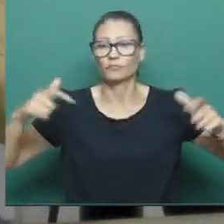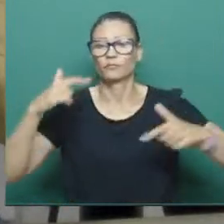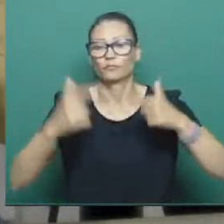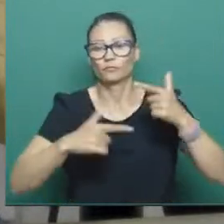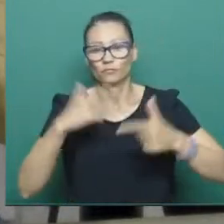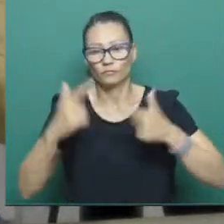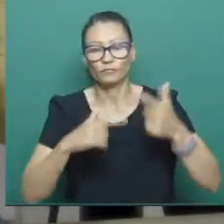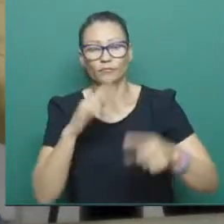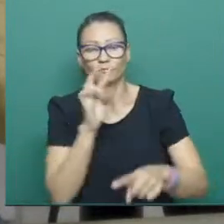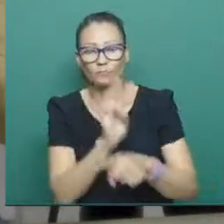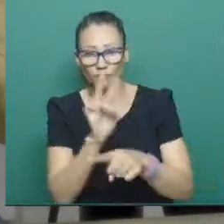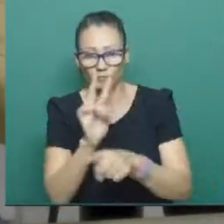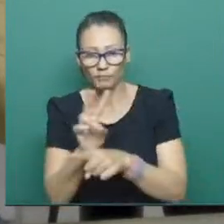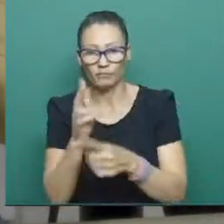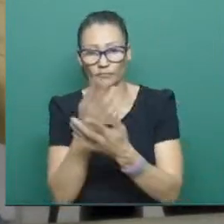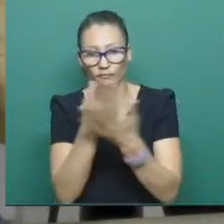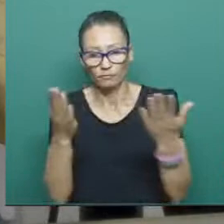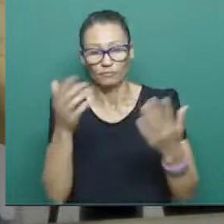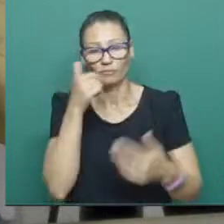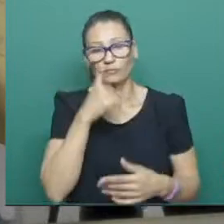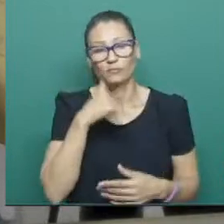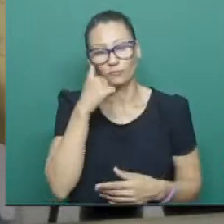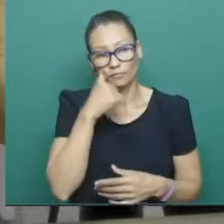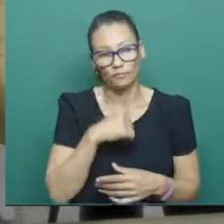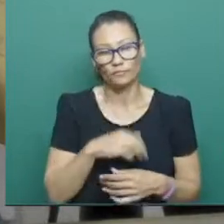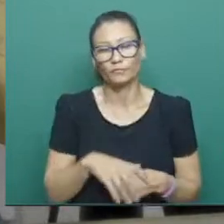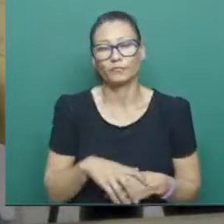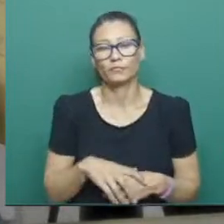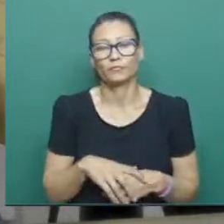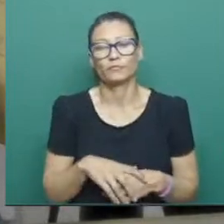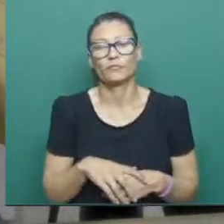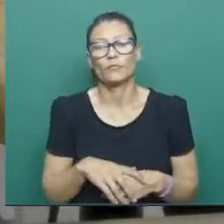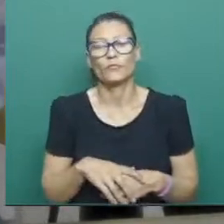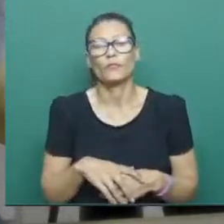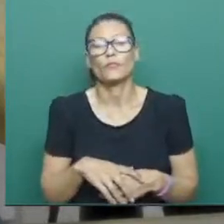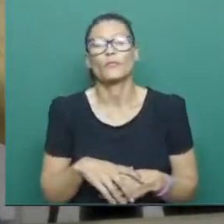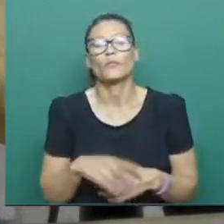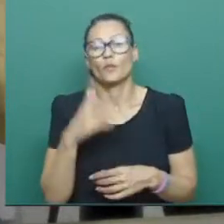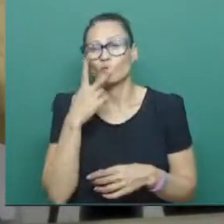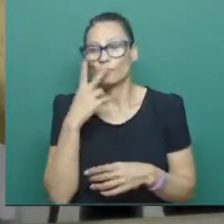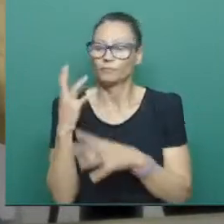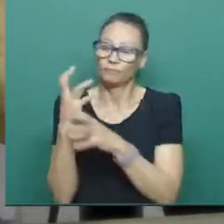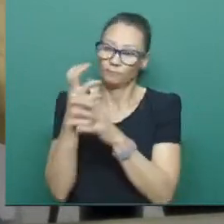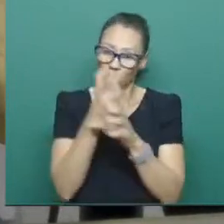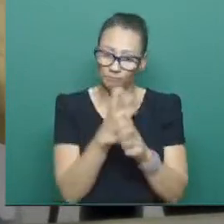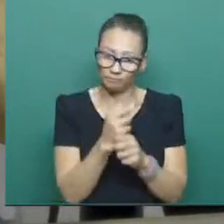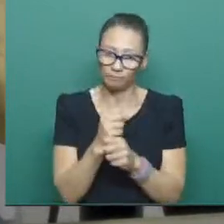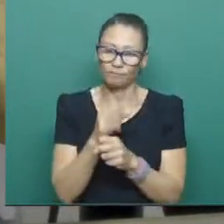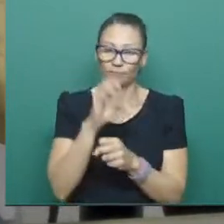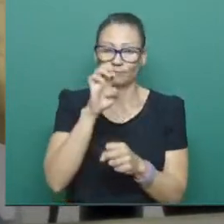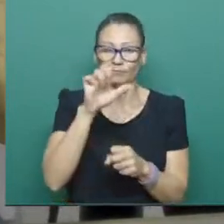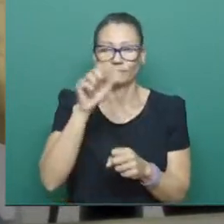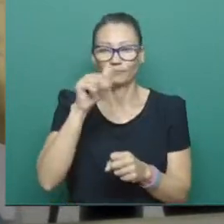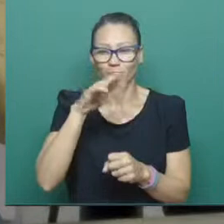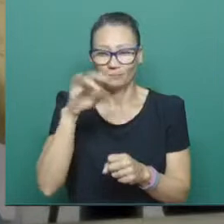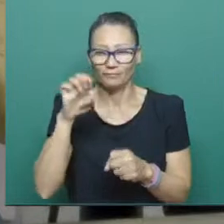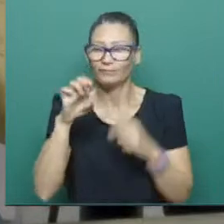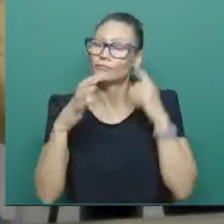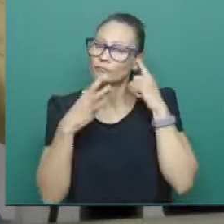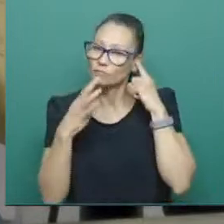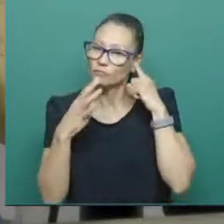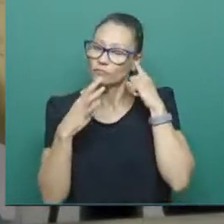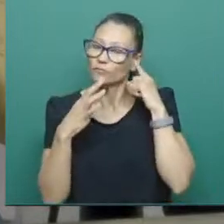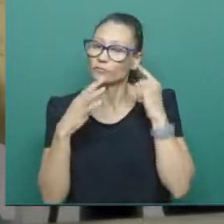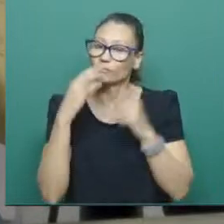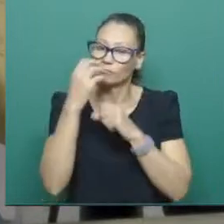proteção às mulheres. E aí eu entro numa questão que é do orçamento, que até a Elaine conhece bem, porque todo final de ano chega